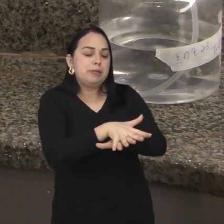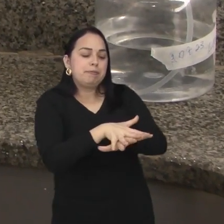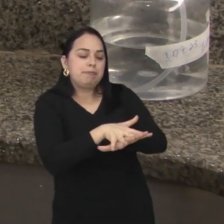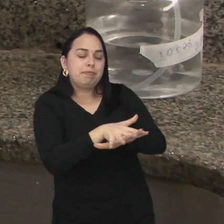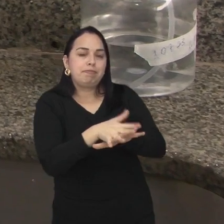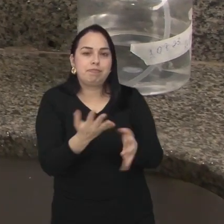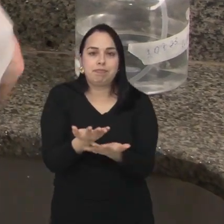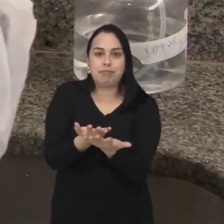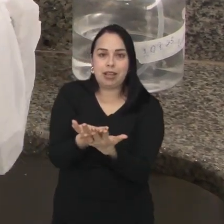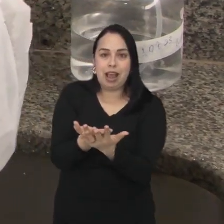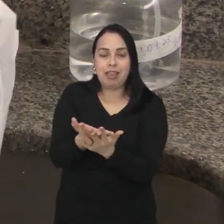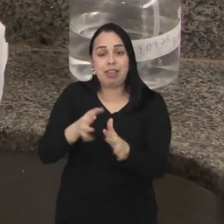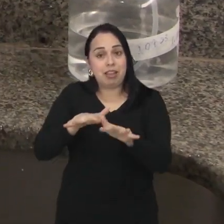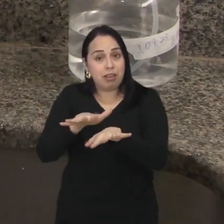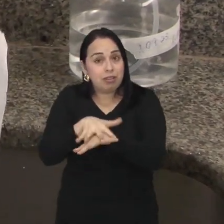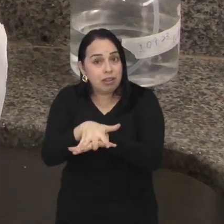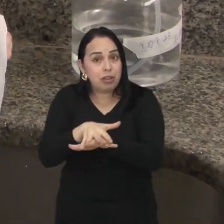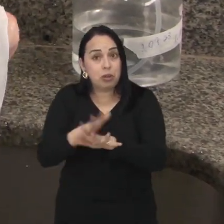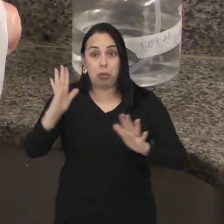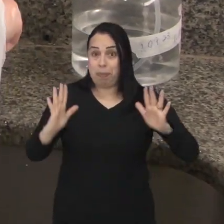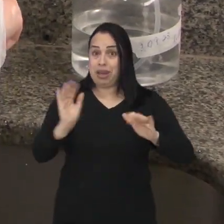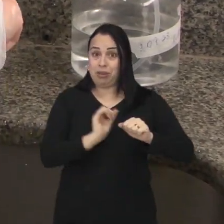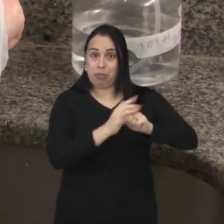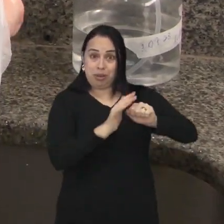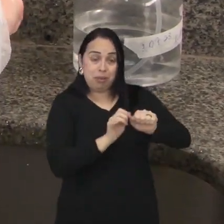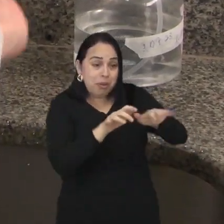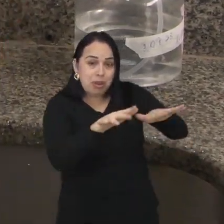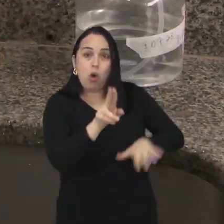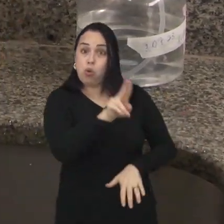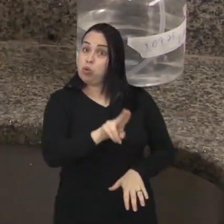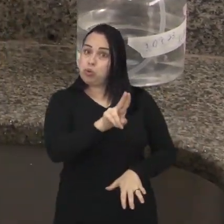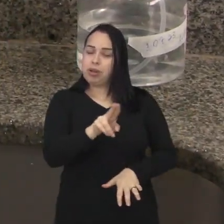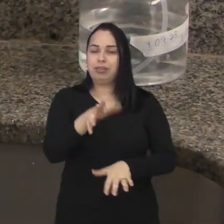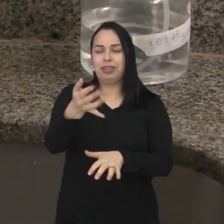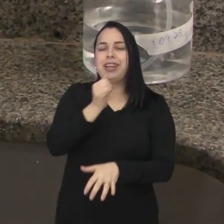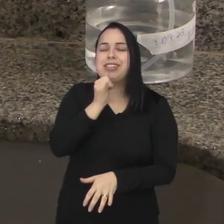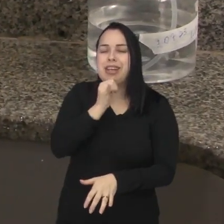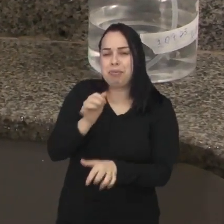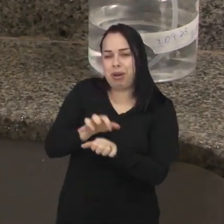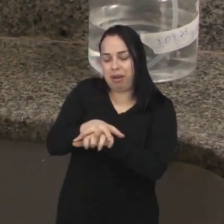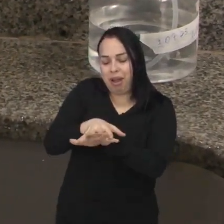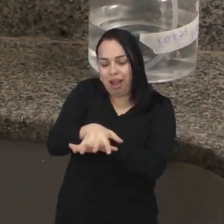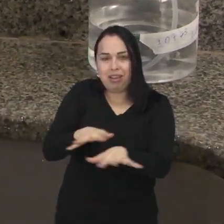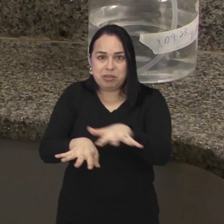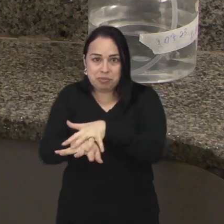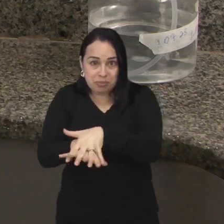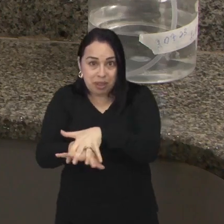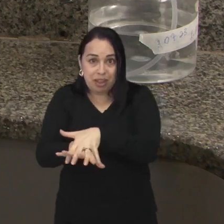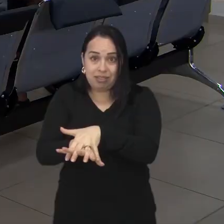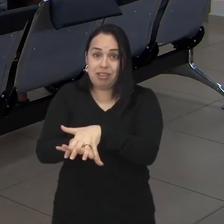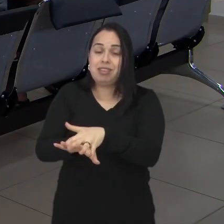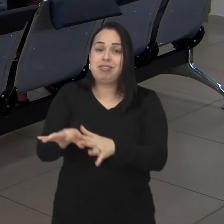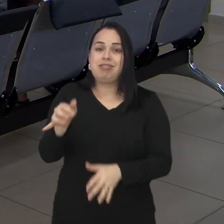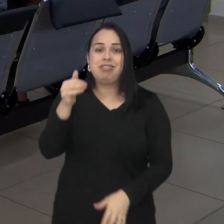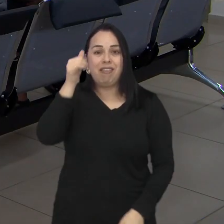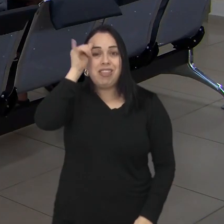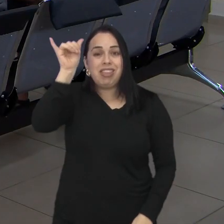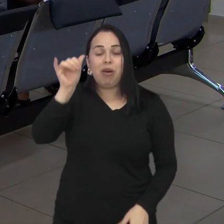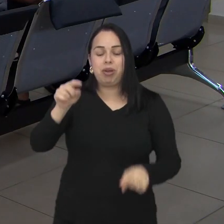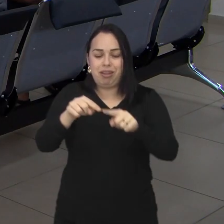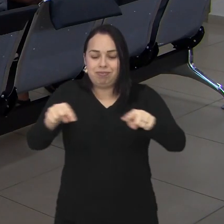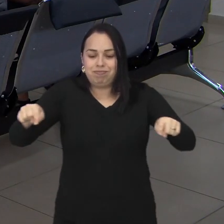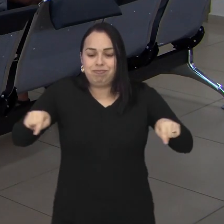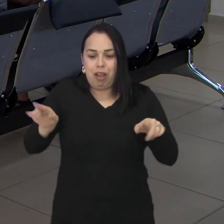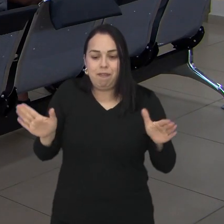de prevenção que todo mundo usou na pandemia da Covid-19, como lavar sempre as mãos e evitar